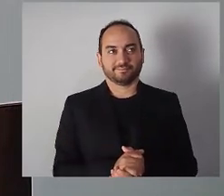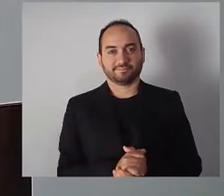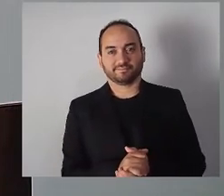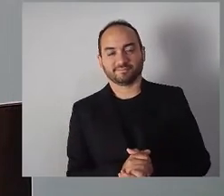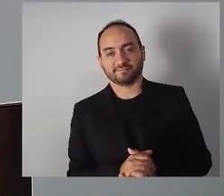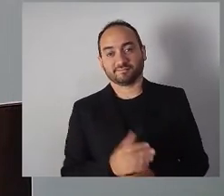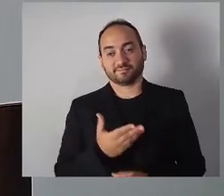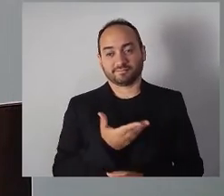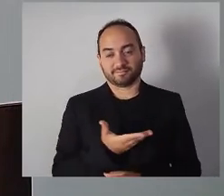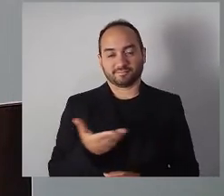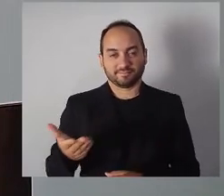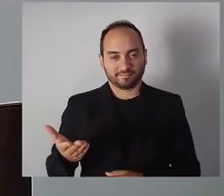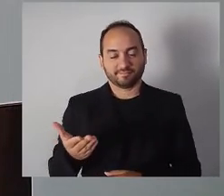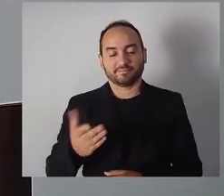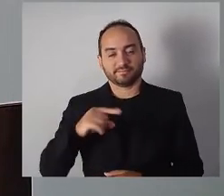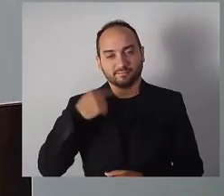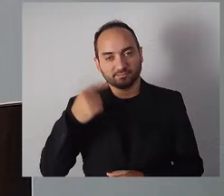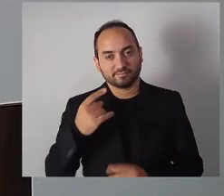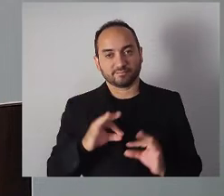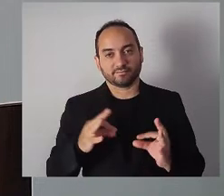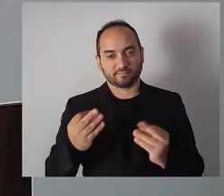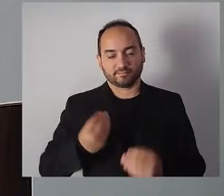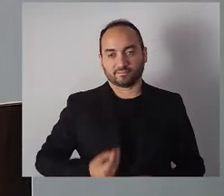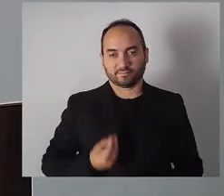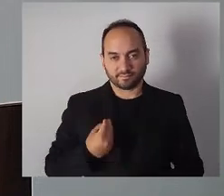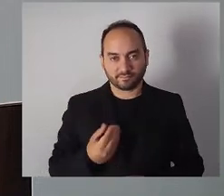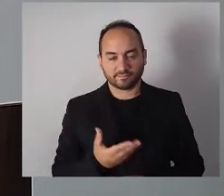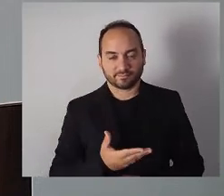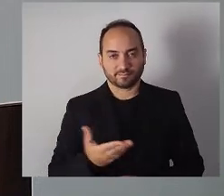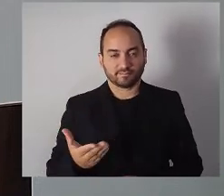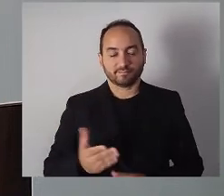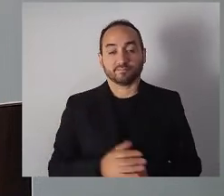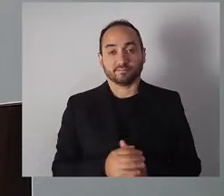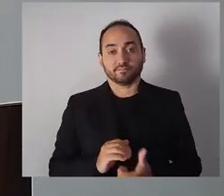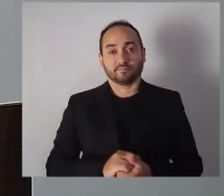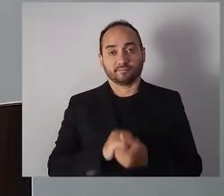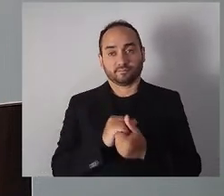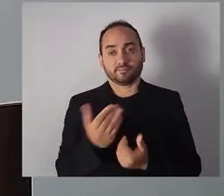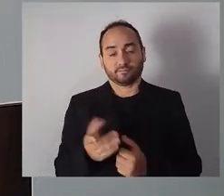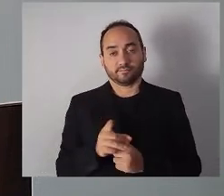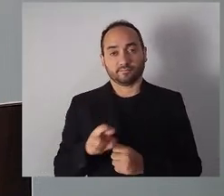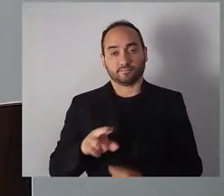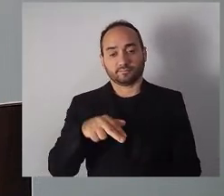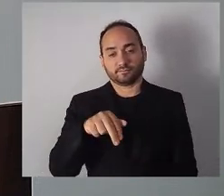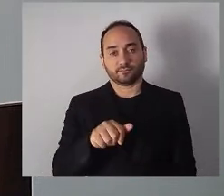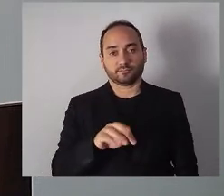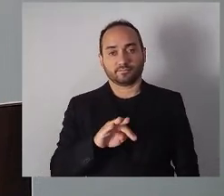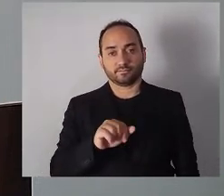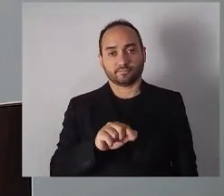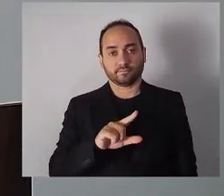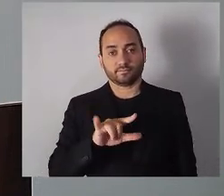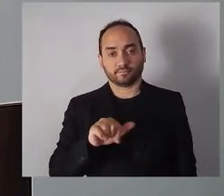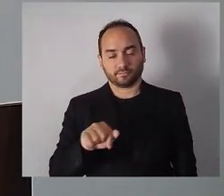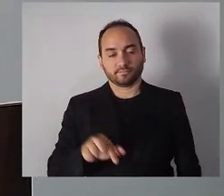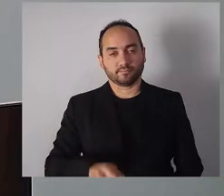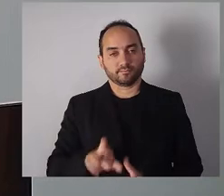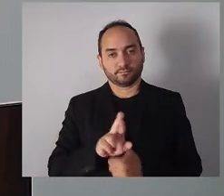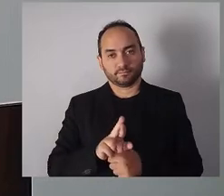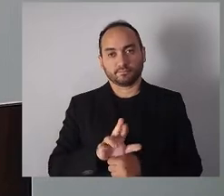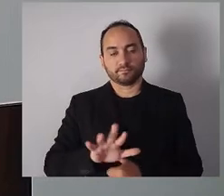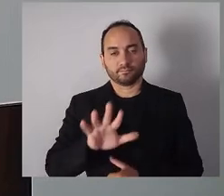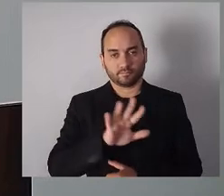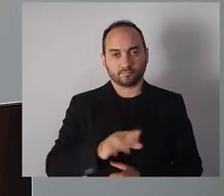Colegas advogados e advogadas aqui presentes, saúdo a todos na pessoa da doutora Natália Gonçalo, procuradora-geral dessa